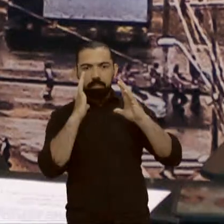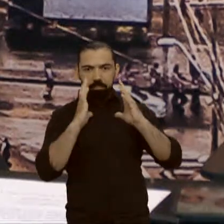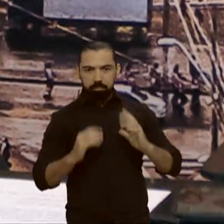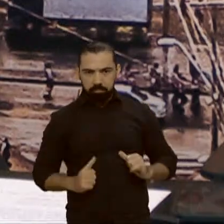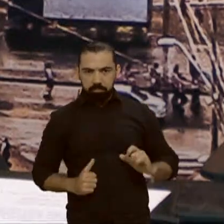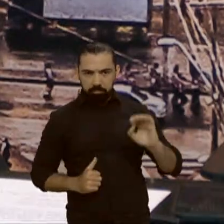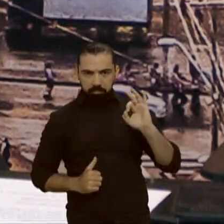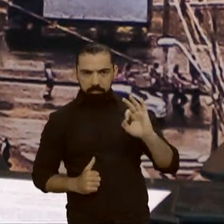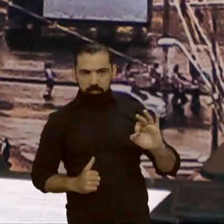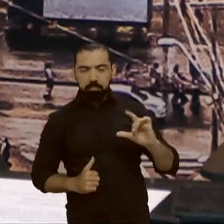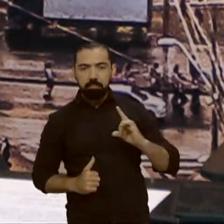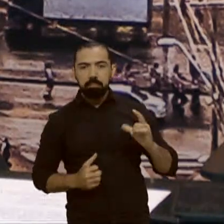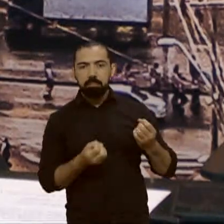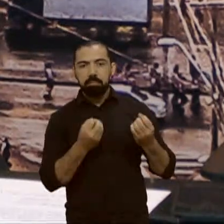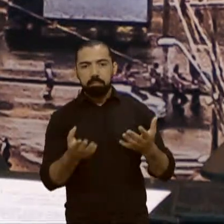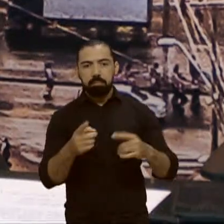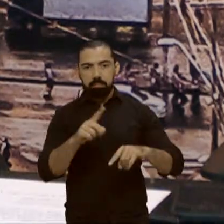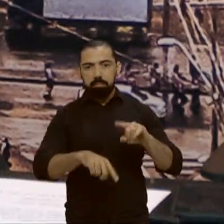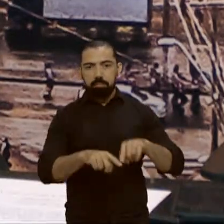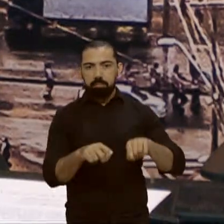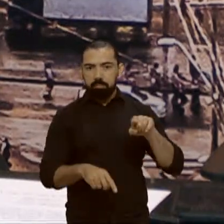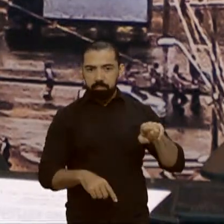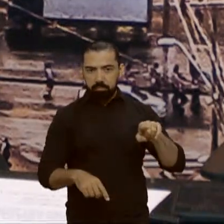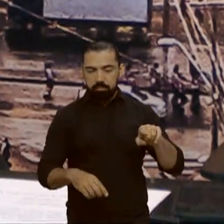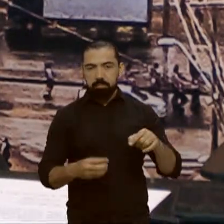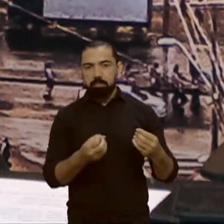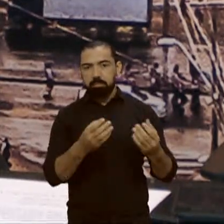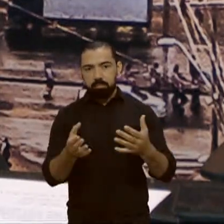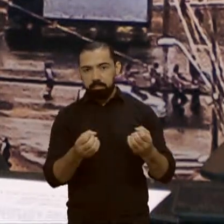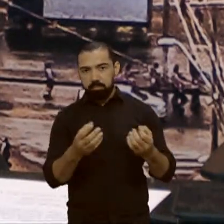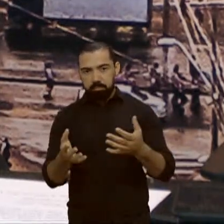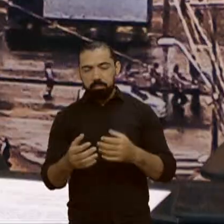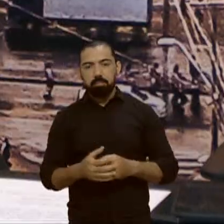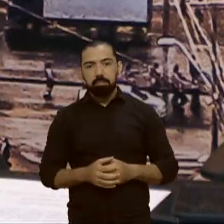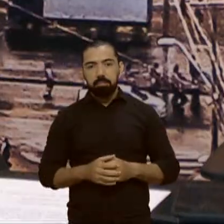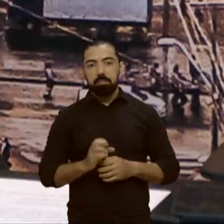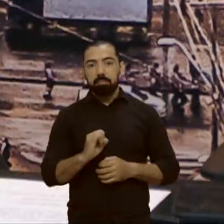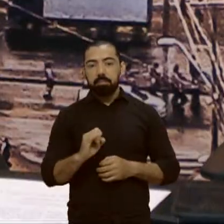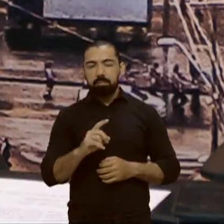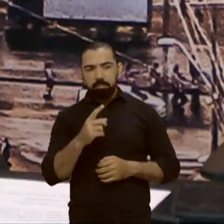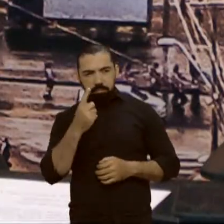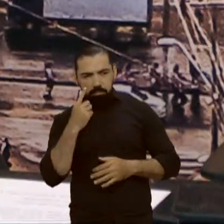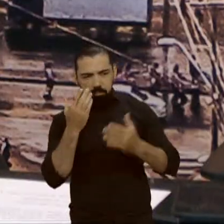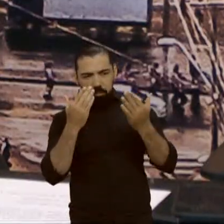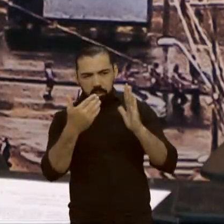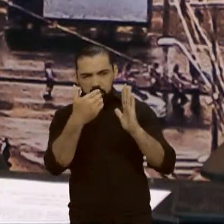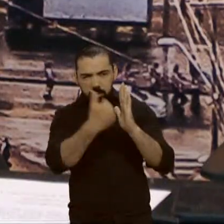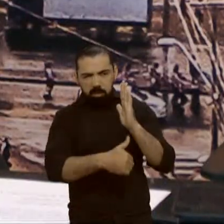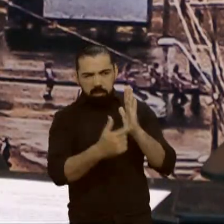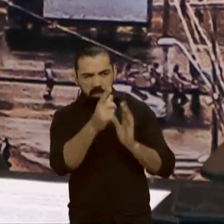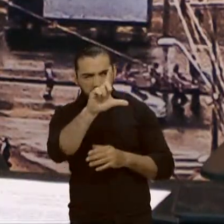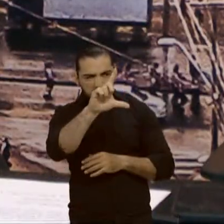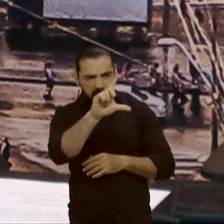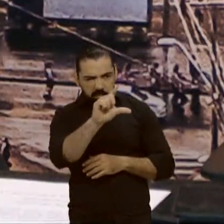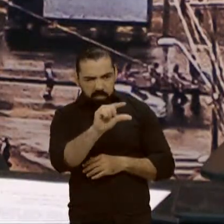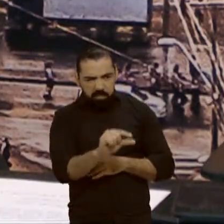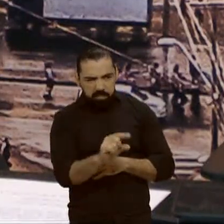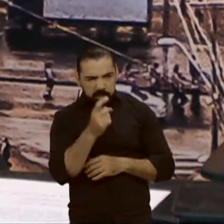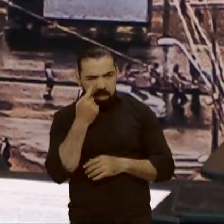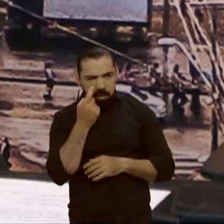ela fornece o produto, se desconfiar de descontos muito baixos, muito